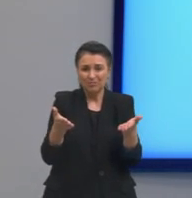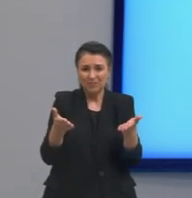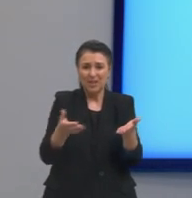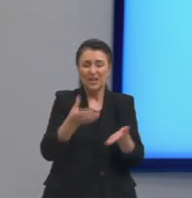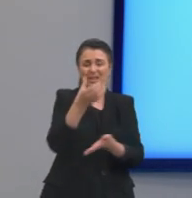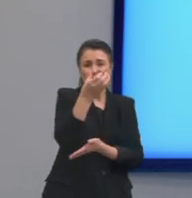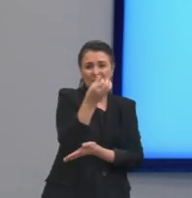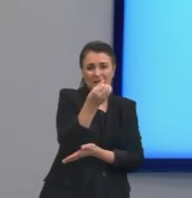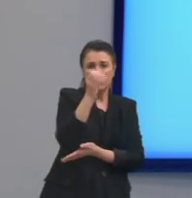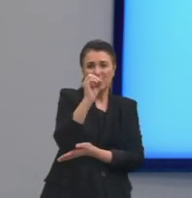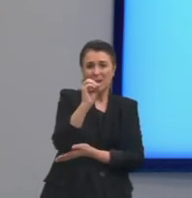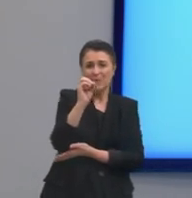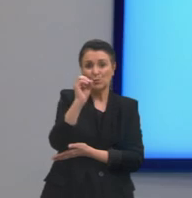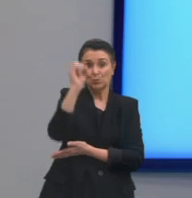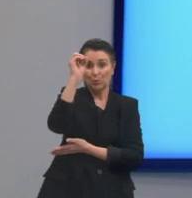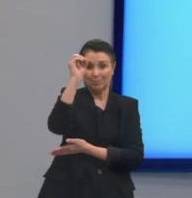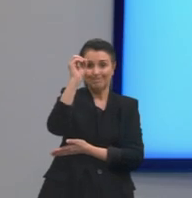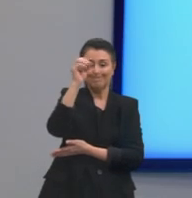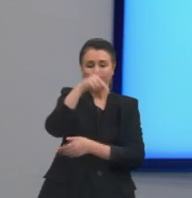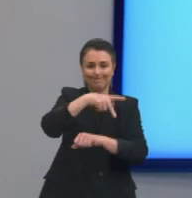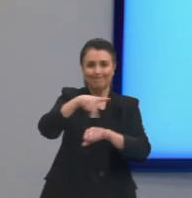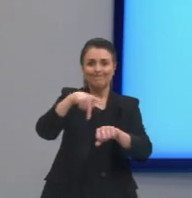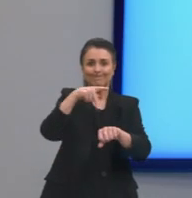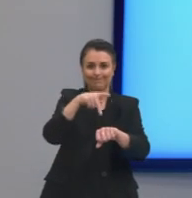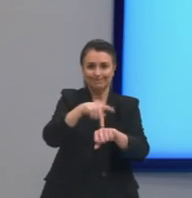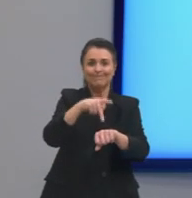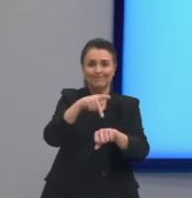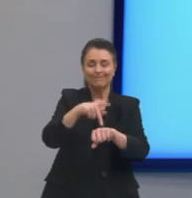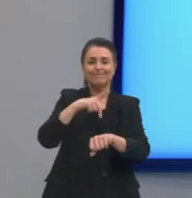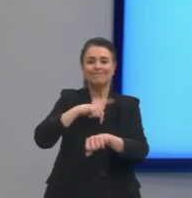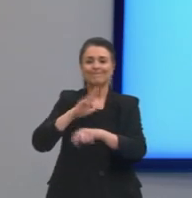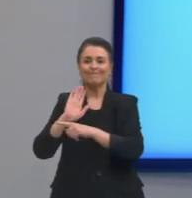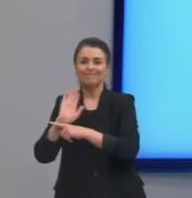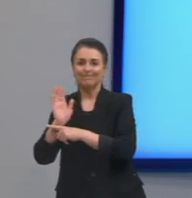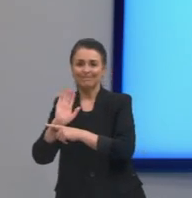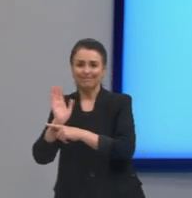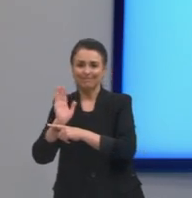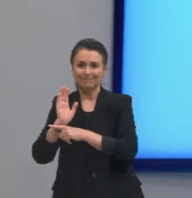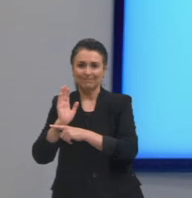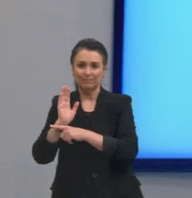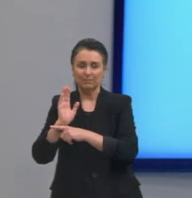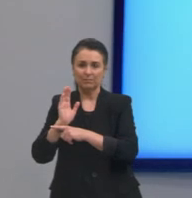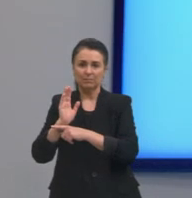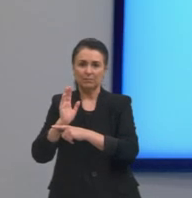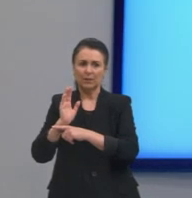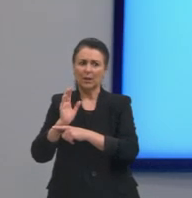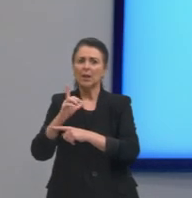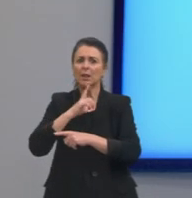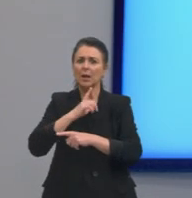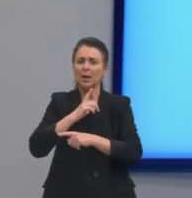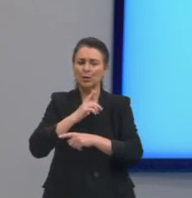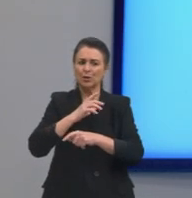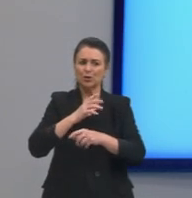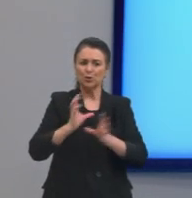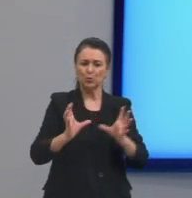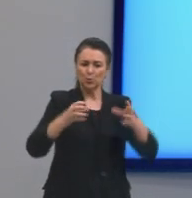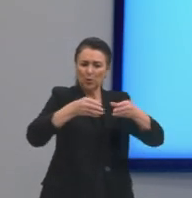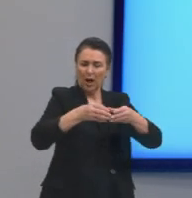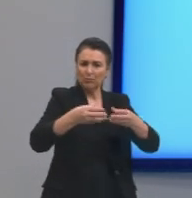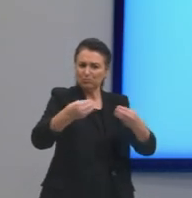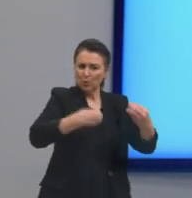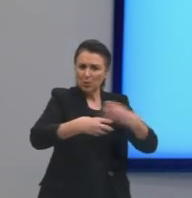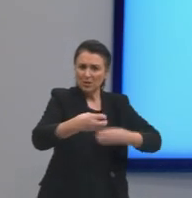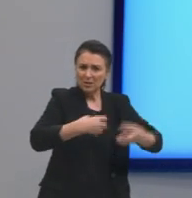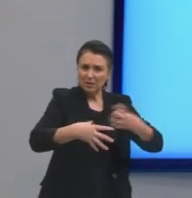70º país na relação de habitantes por sala ocorreu de forma concentrada e foram